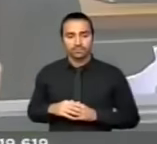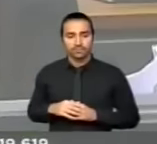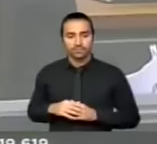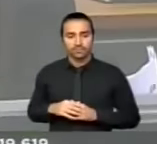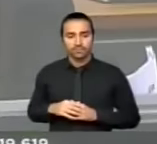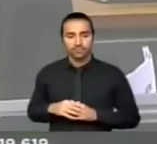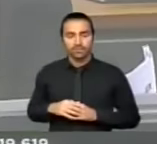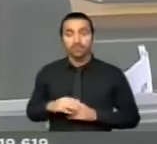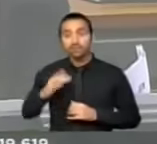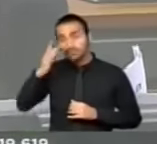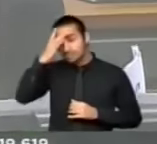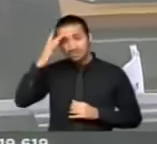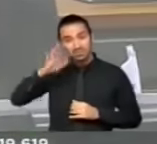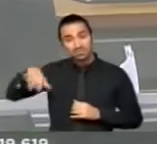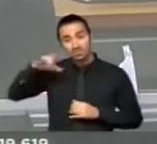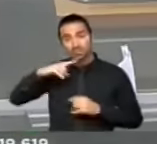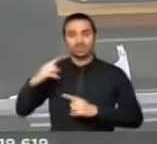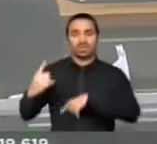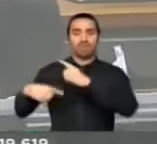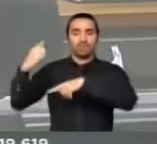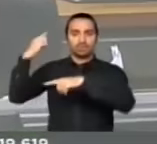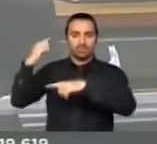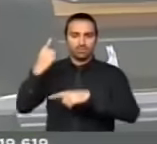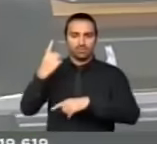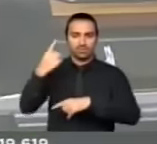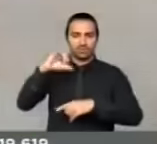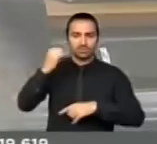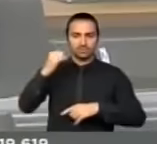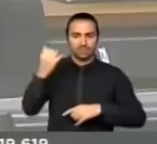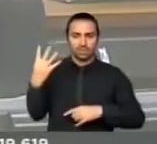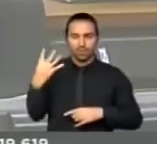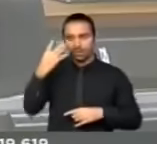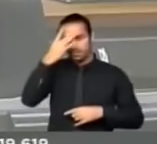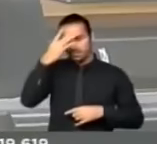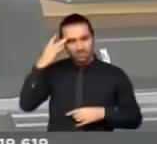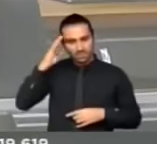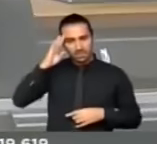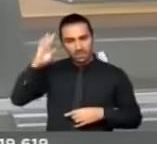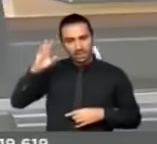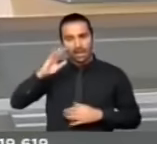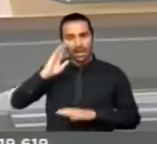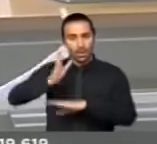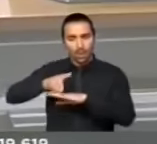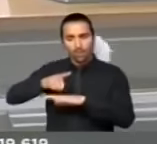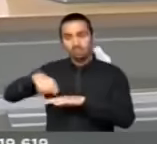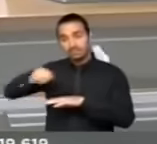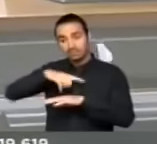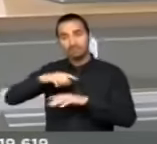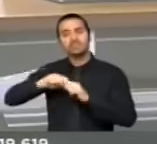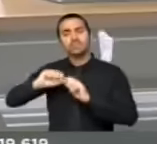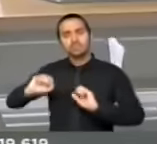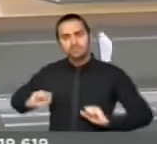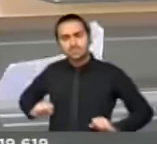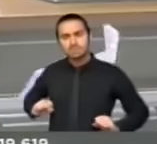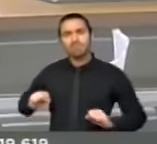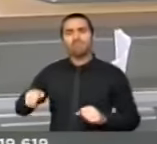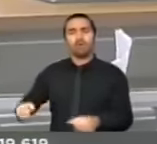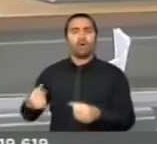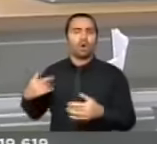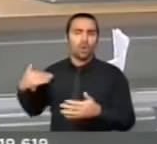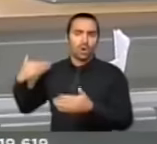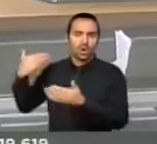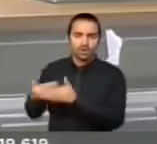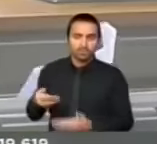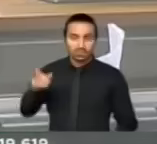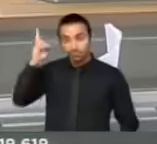Os revolucionários de 64, quer dizer, os militares golpistas, se esforçaram